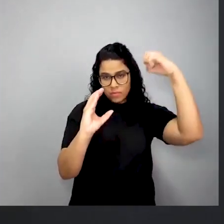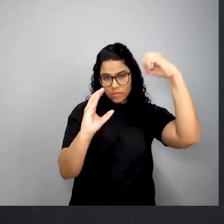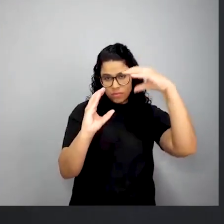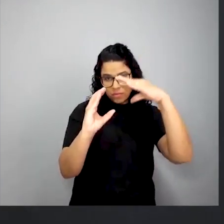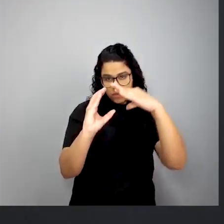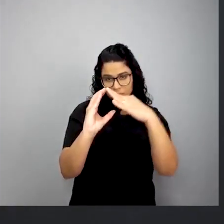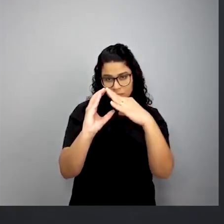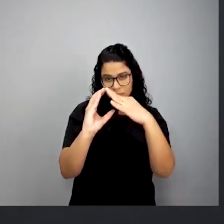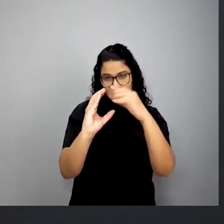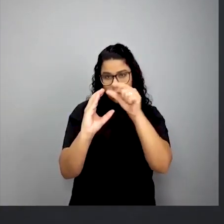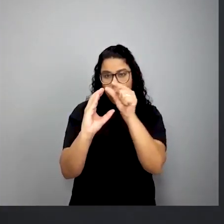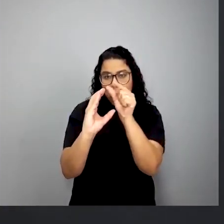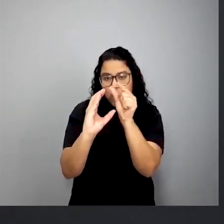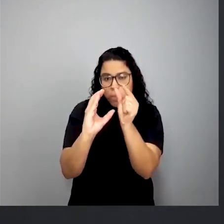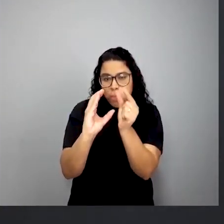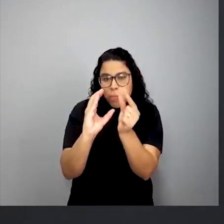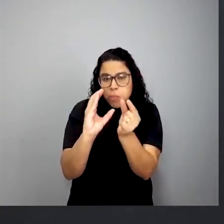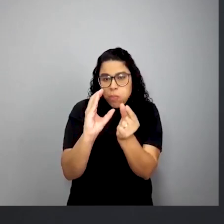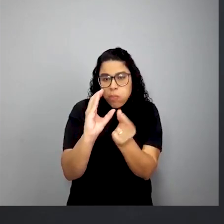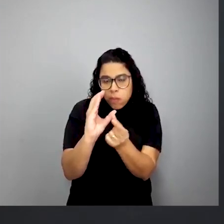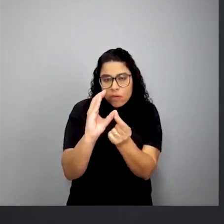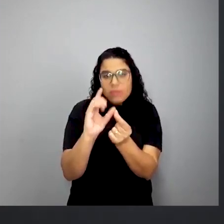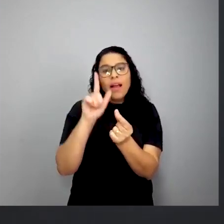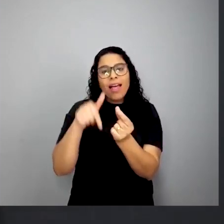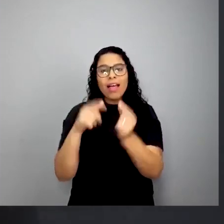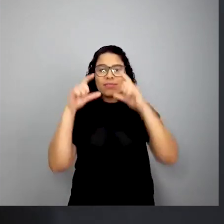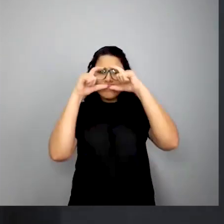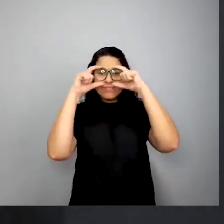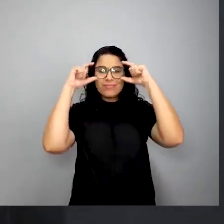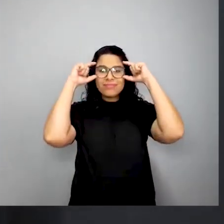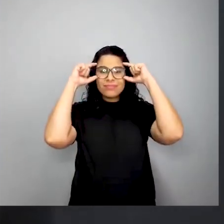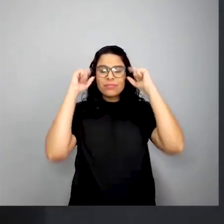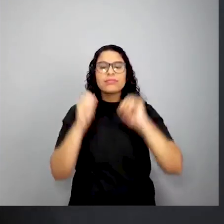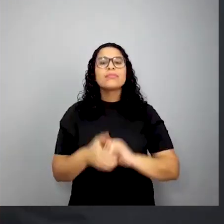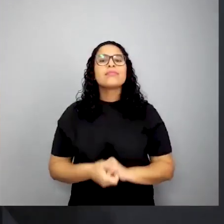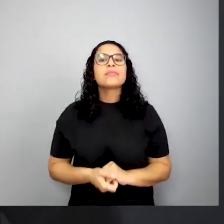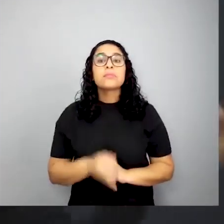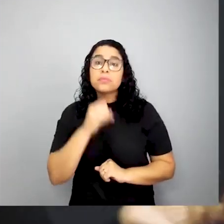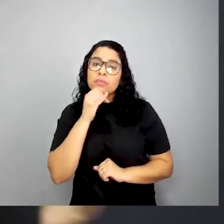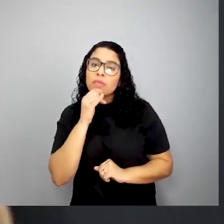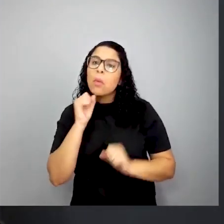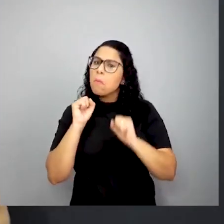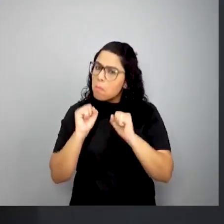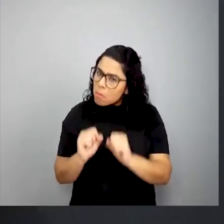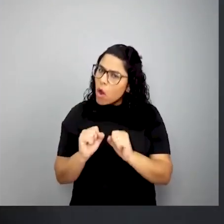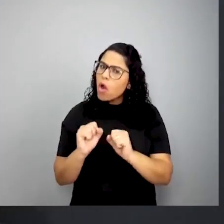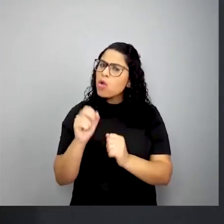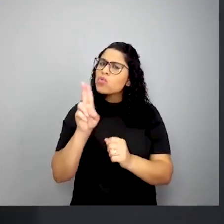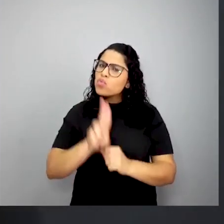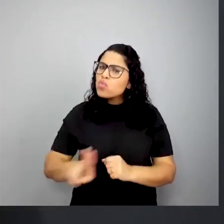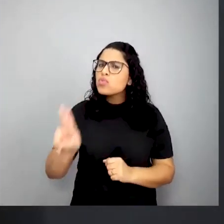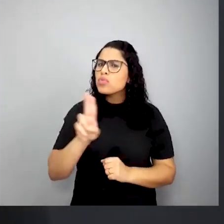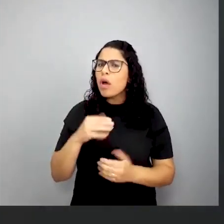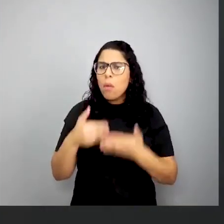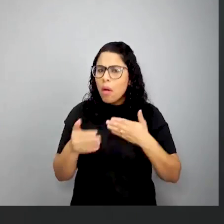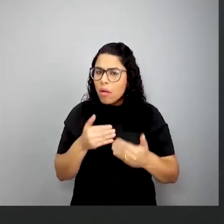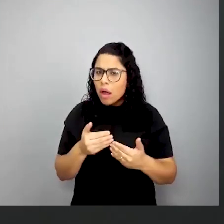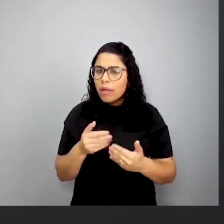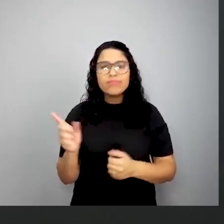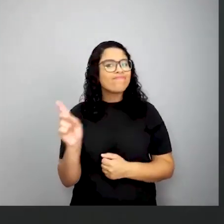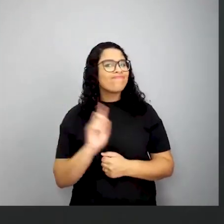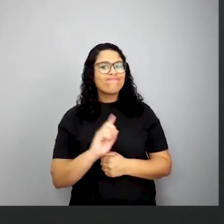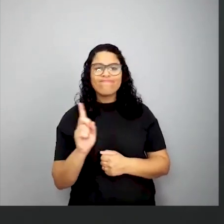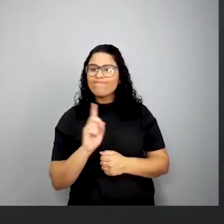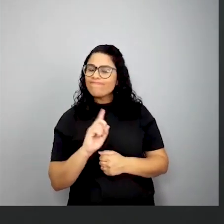grossas, ela é mais fina. Ah, eu posso usar qualquer lente? Ah, um amigo meu é míope, eu também sou. Não.